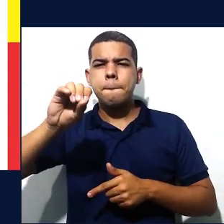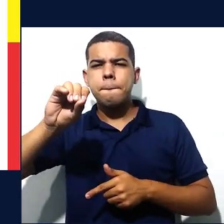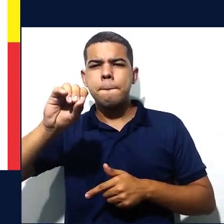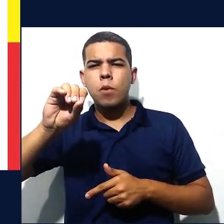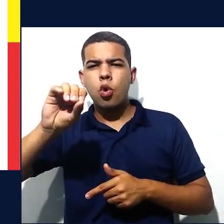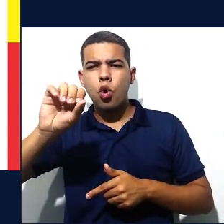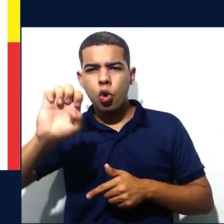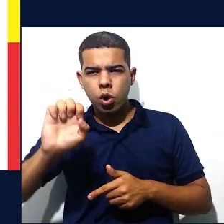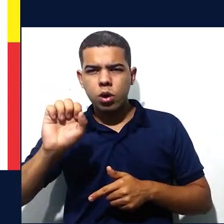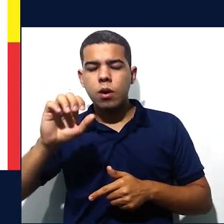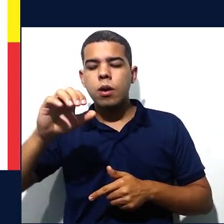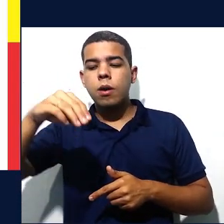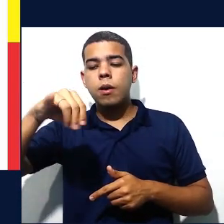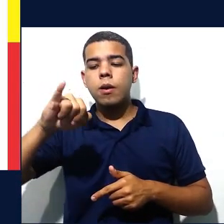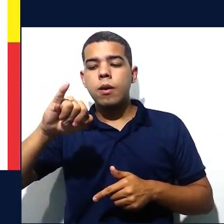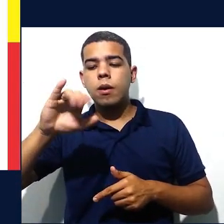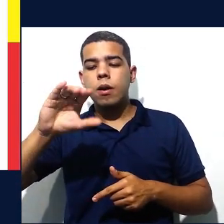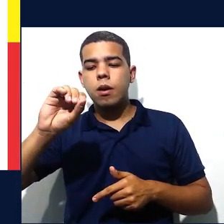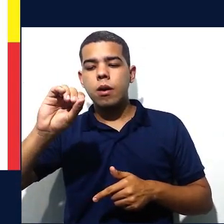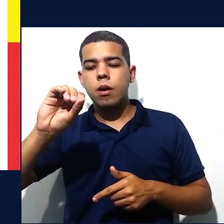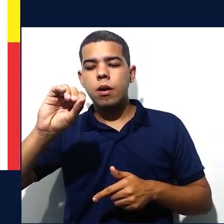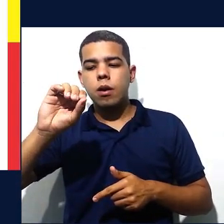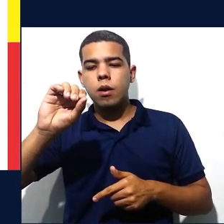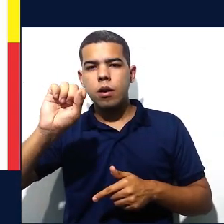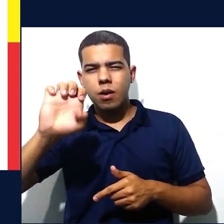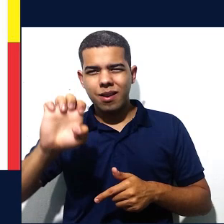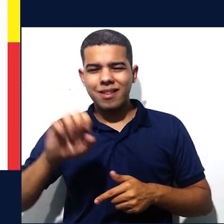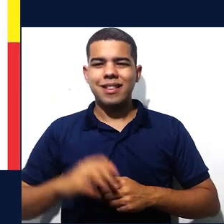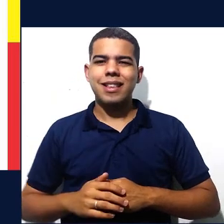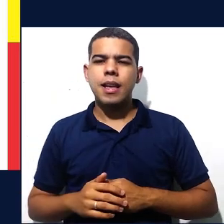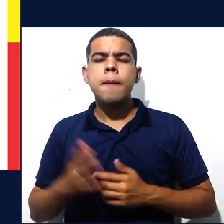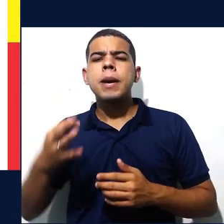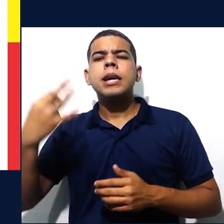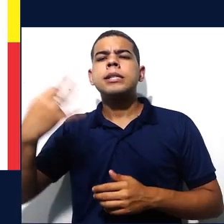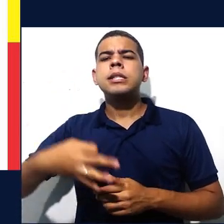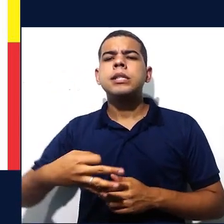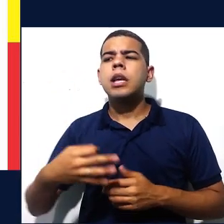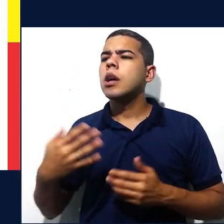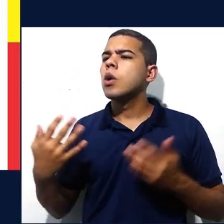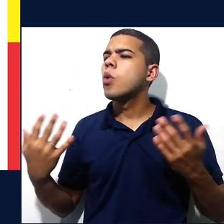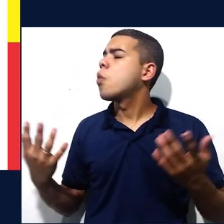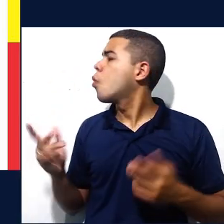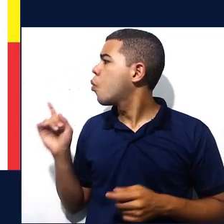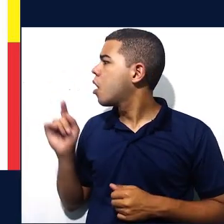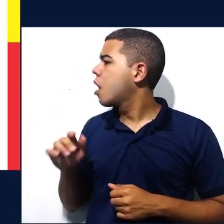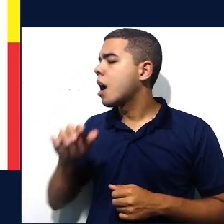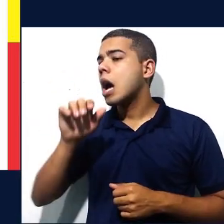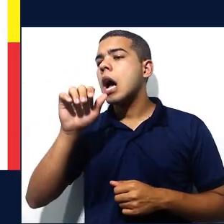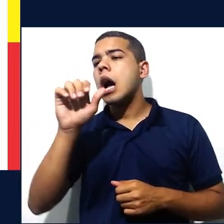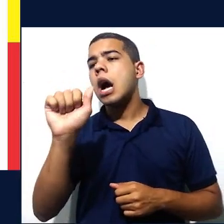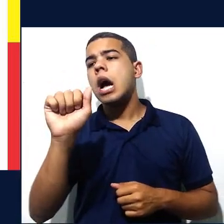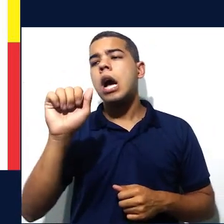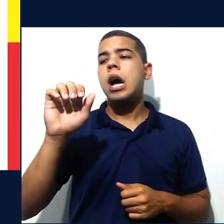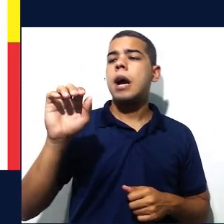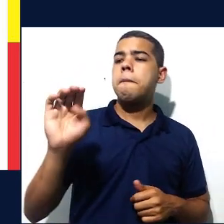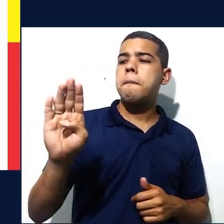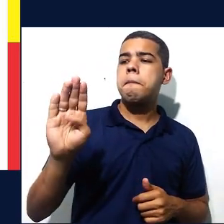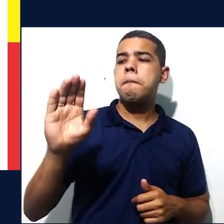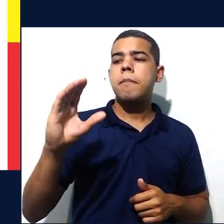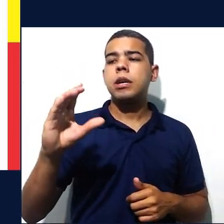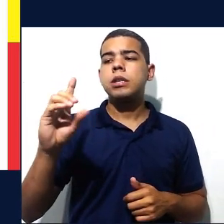corretas? Letra A. Somente a afirmação 1 e 2. Letra B. Somente a afirmação 2. Letra